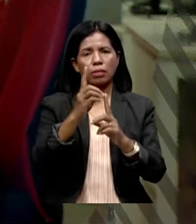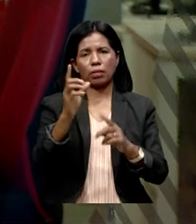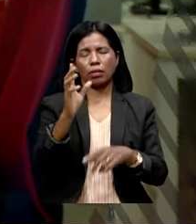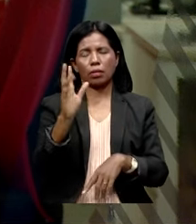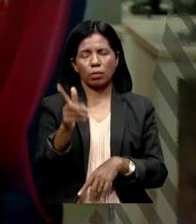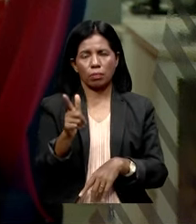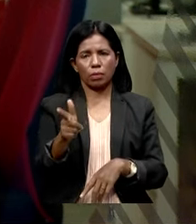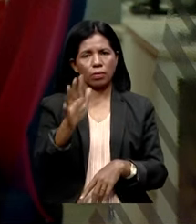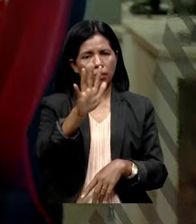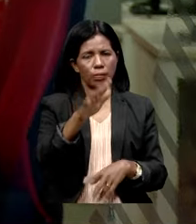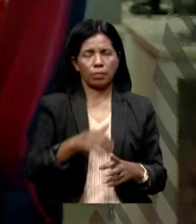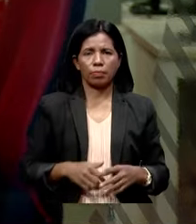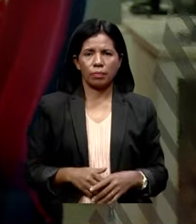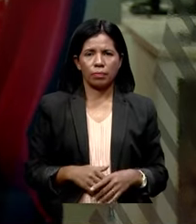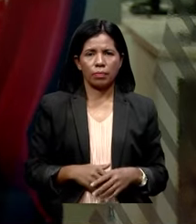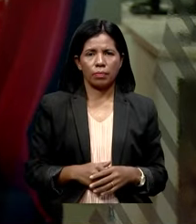Lima.